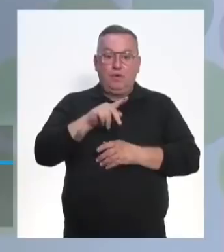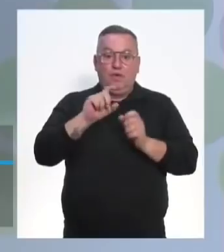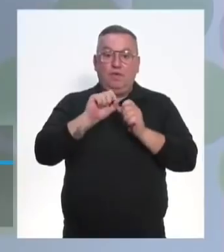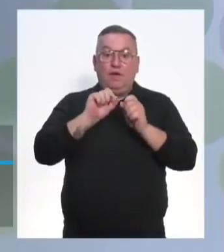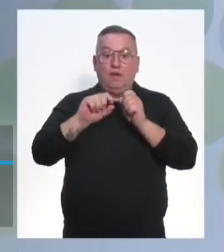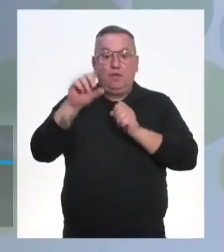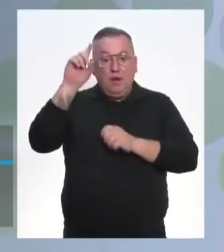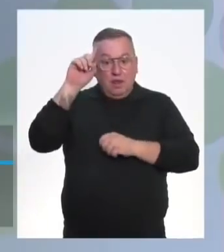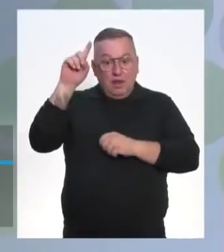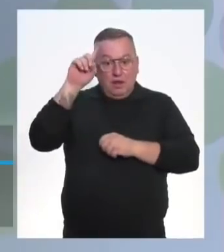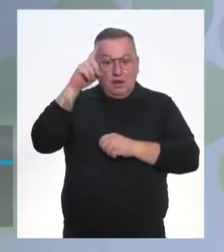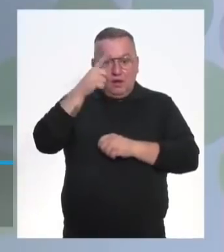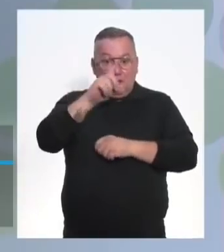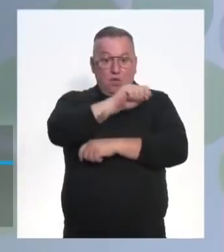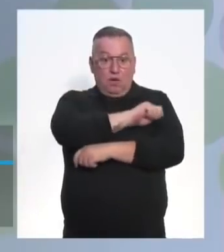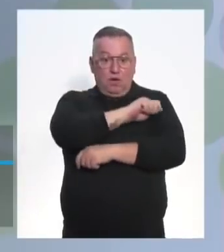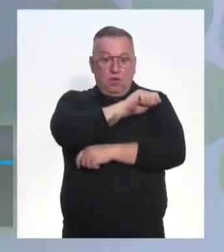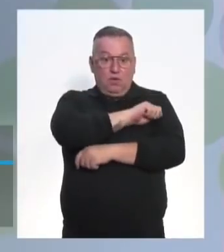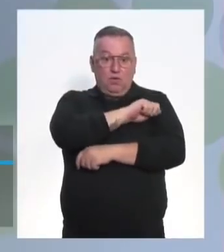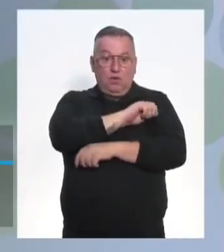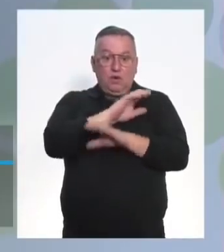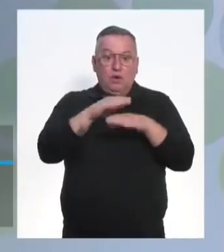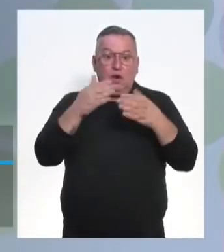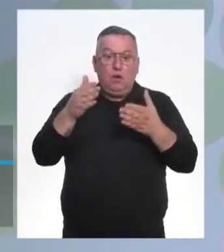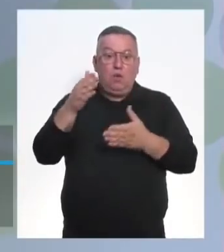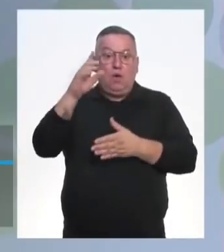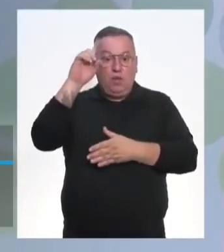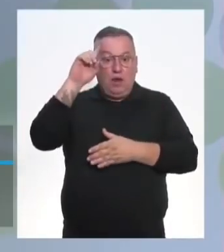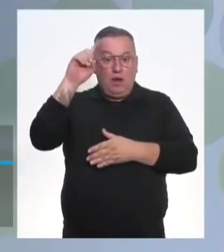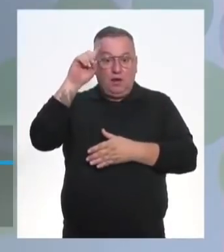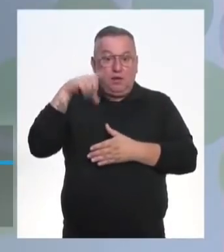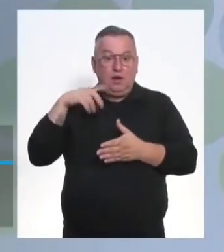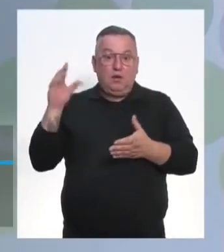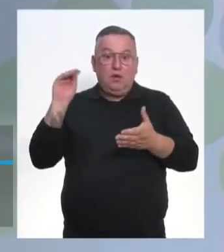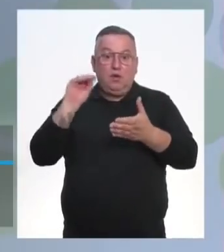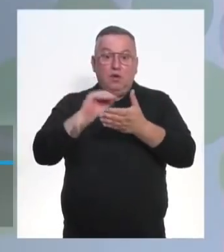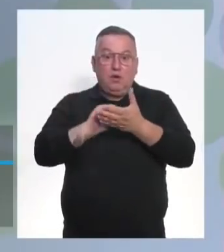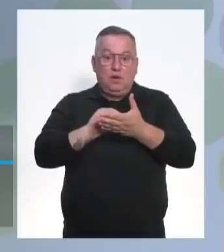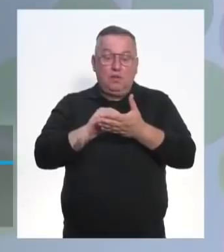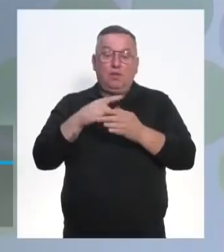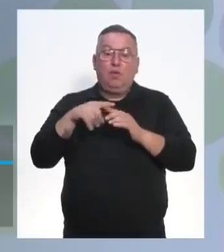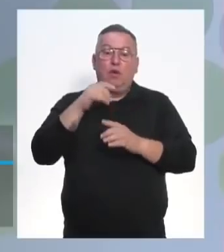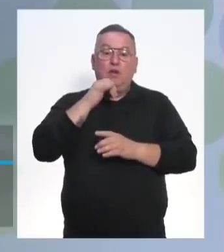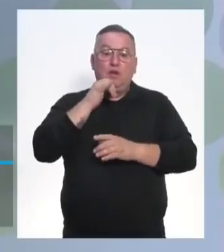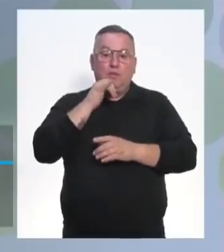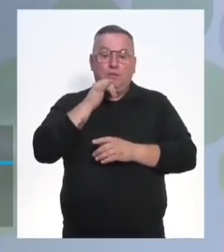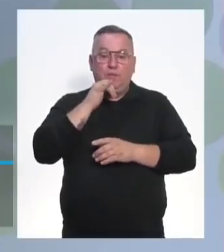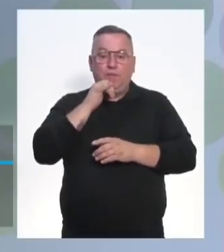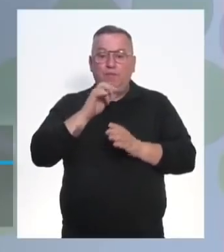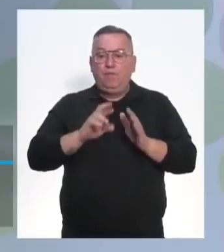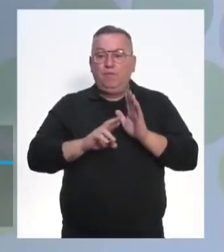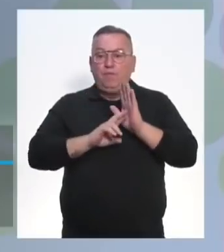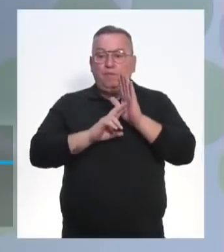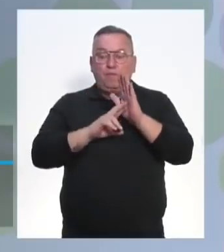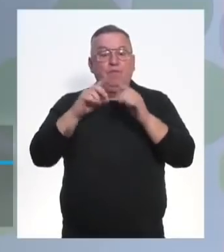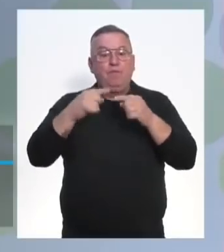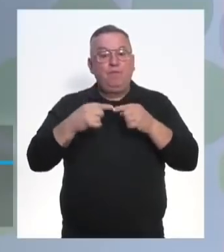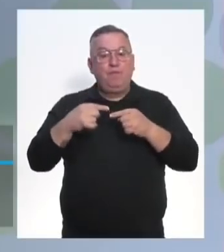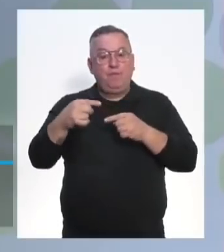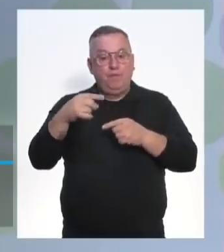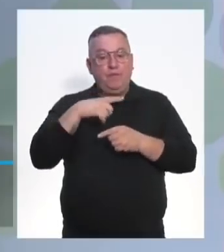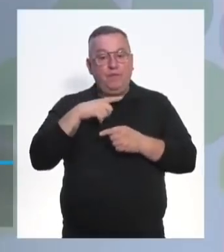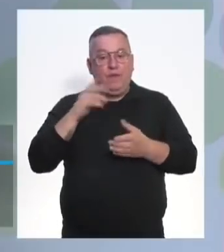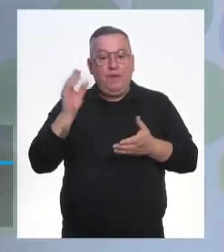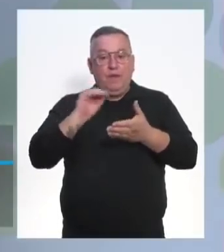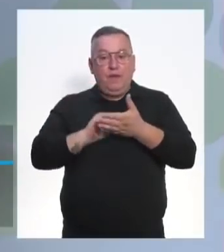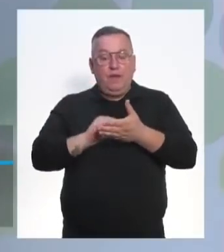uma data para o seu aluno, até qual data tem que colocar essas postagens. Então, por exemplo, referente a essa semana, eles têm que